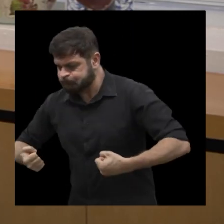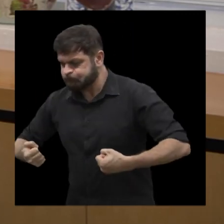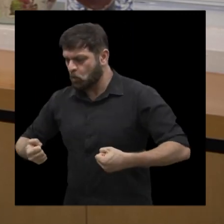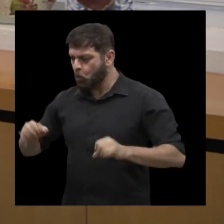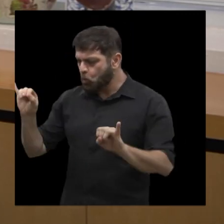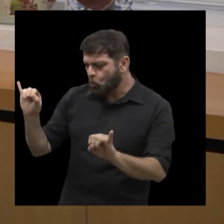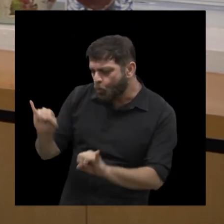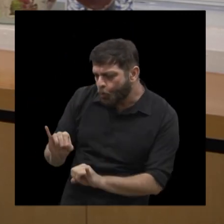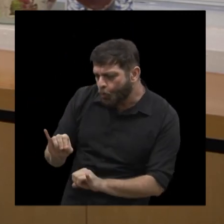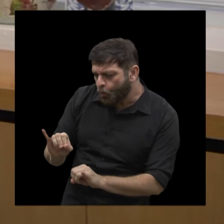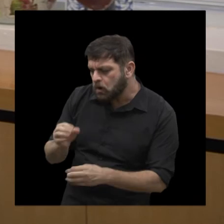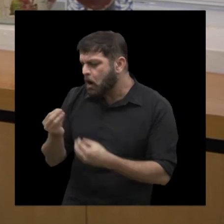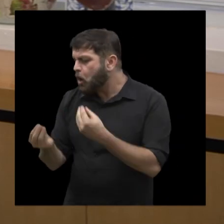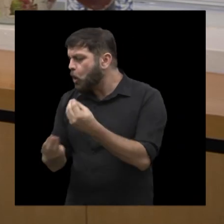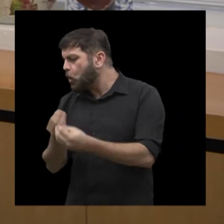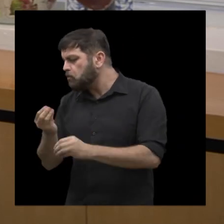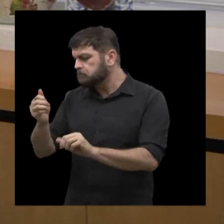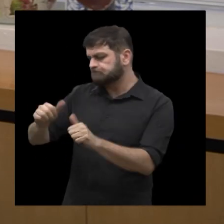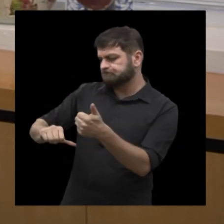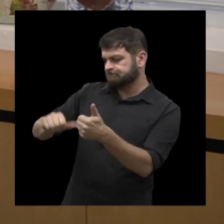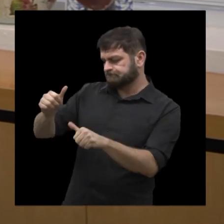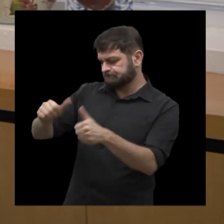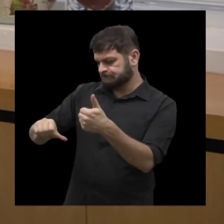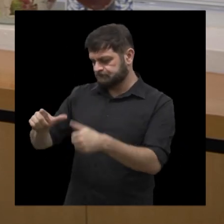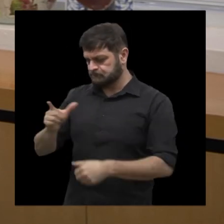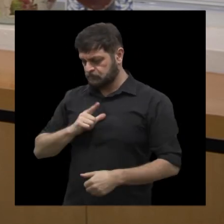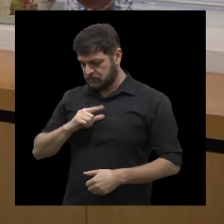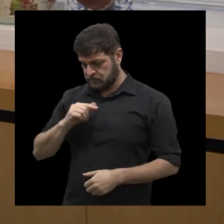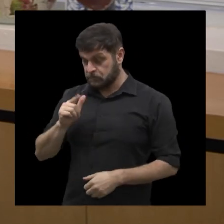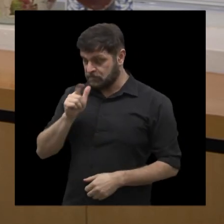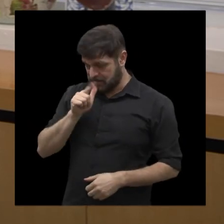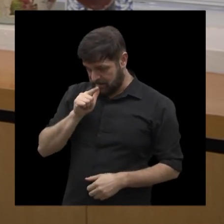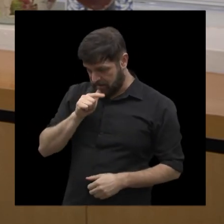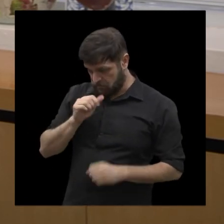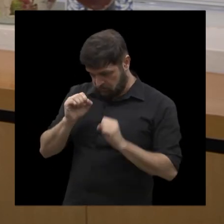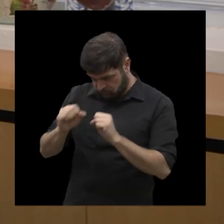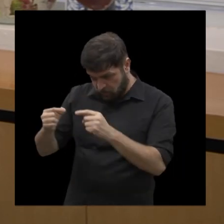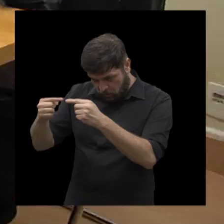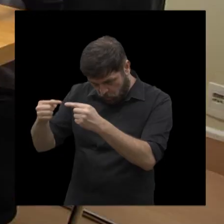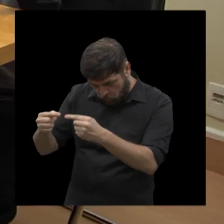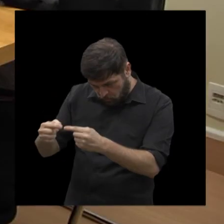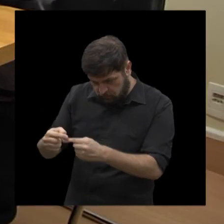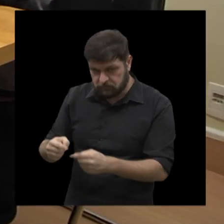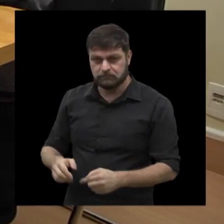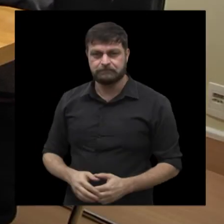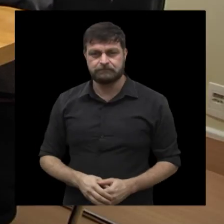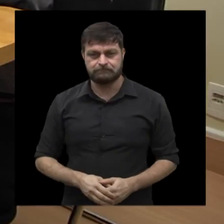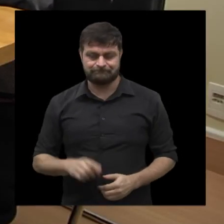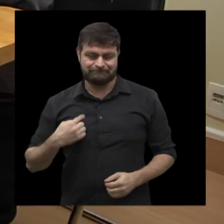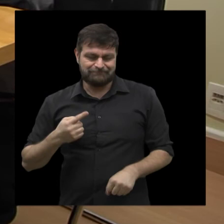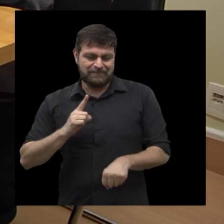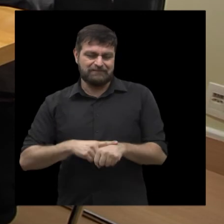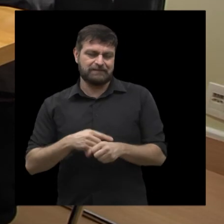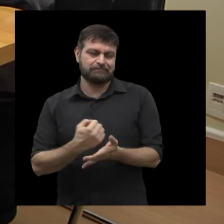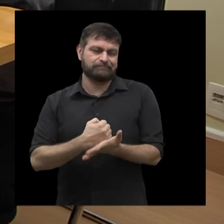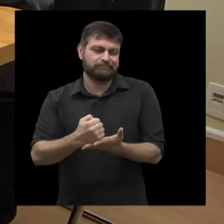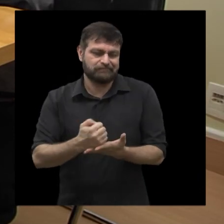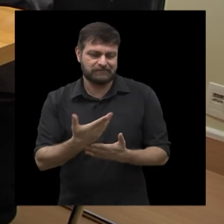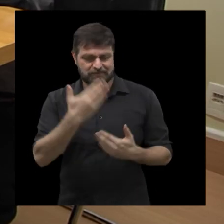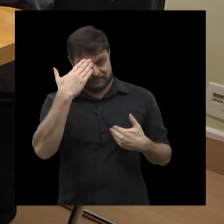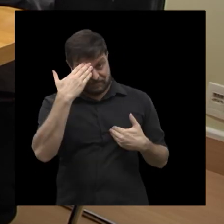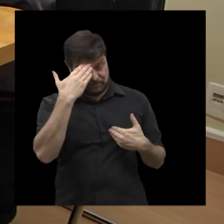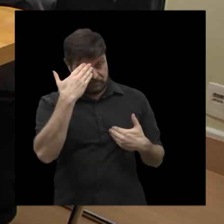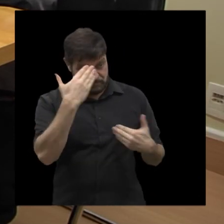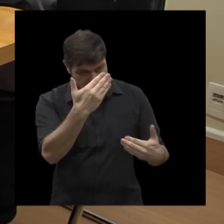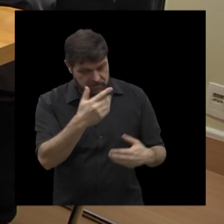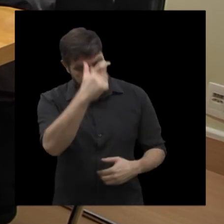magra, quanto que ele está de massa gorda, quanto que ele está de água e todas as suas restrições. Nosso tempo acabou e eu queria agradecer demais